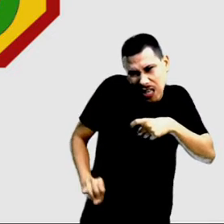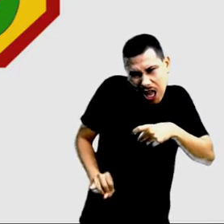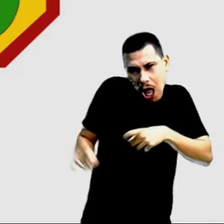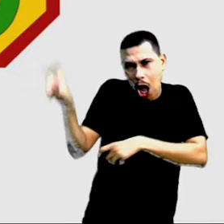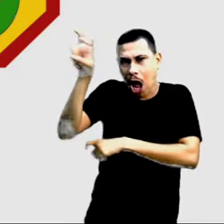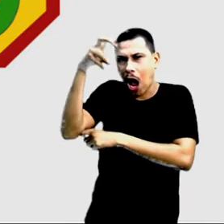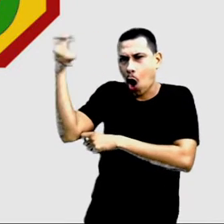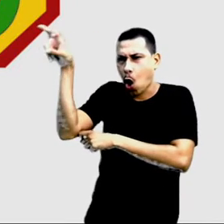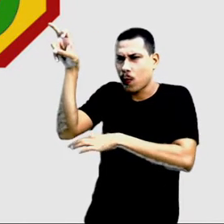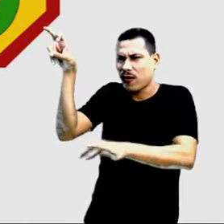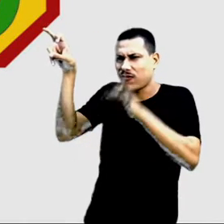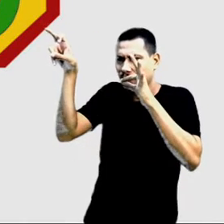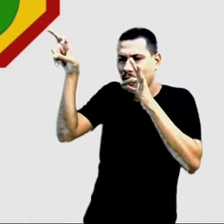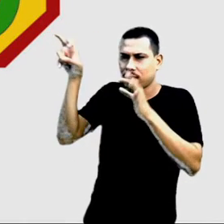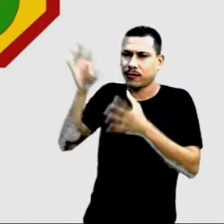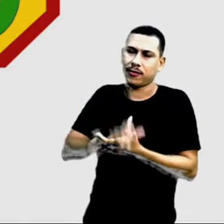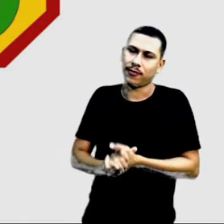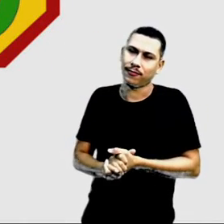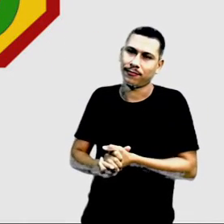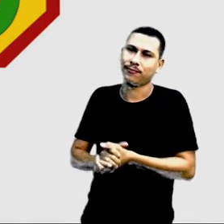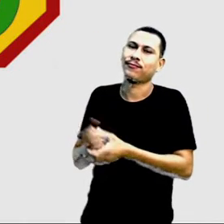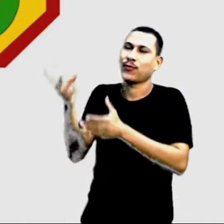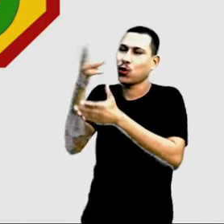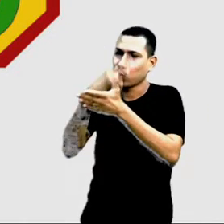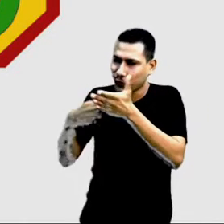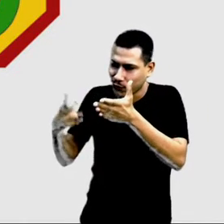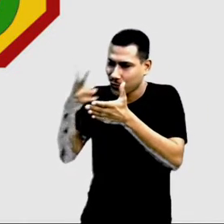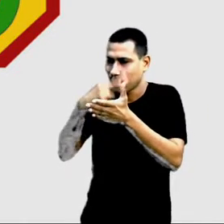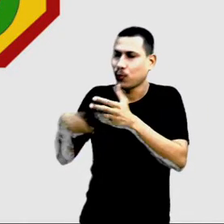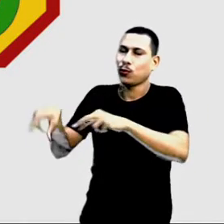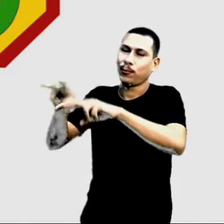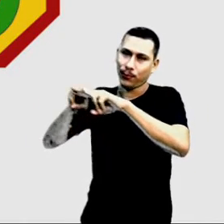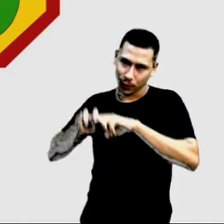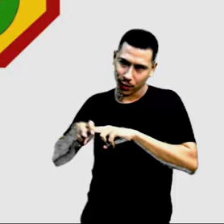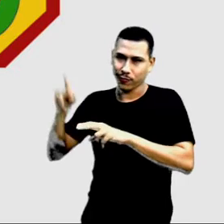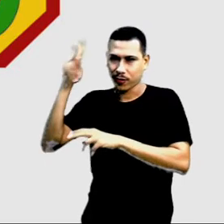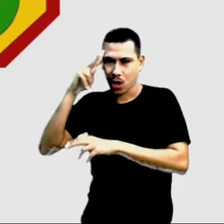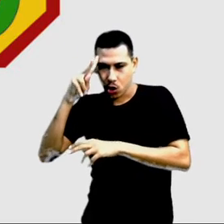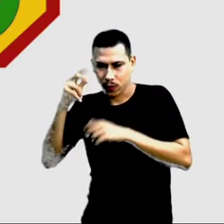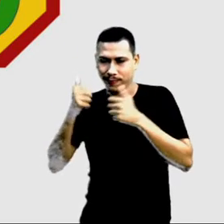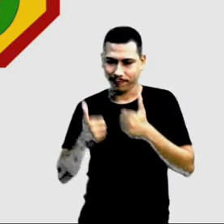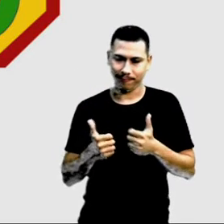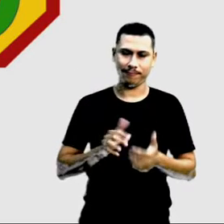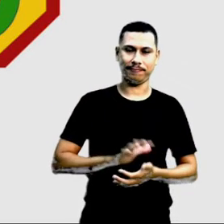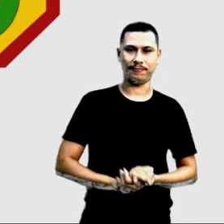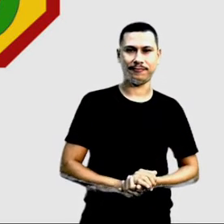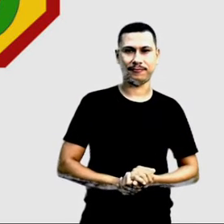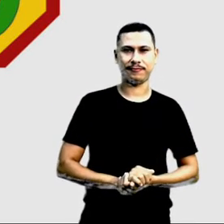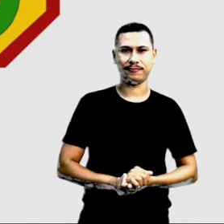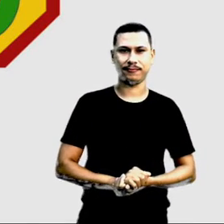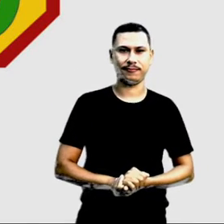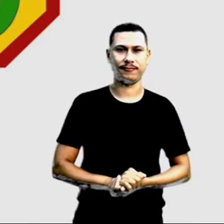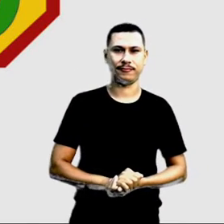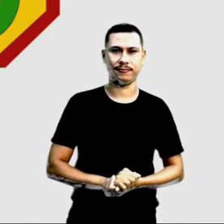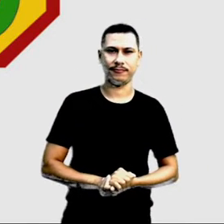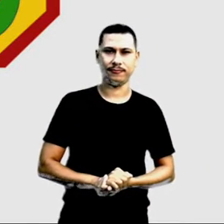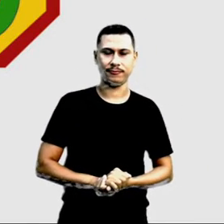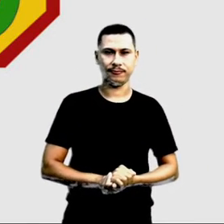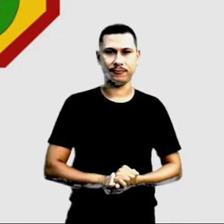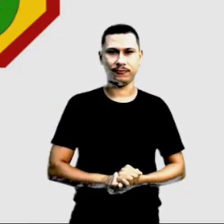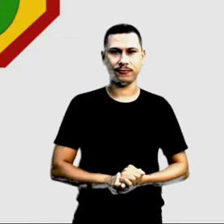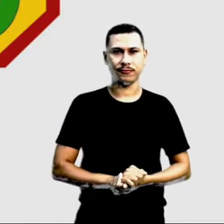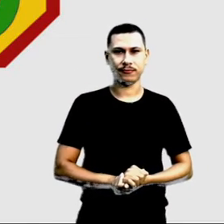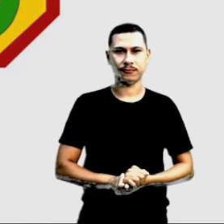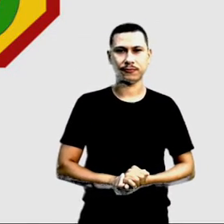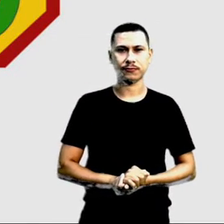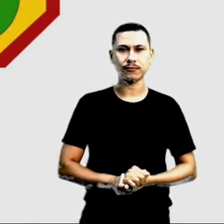nossos heróicos soldados foi justamente a cobra fumando, que é essa que vocês estão vendo aqui. Bem,